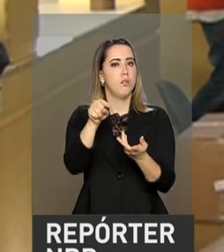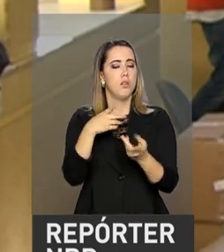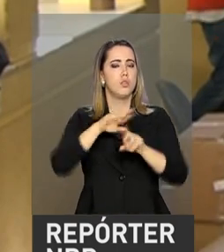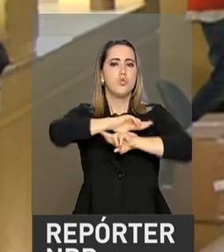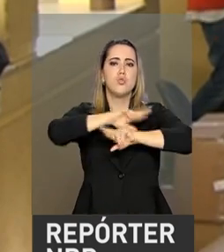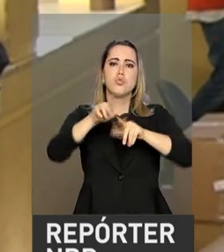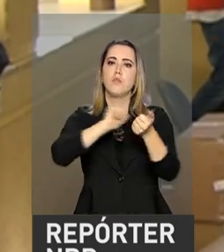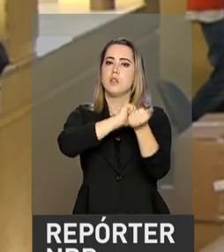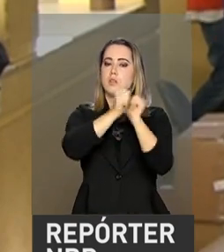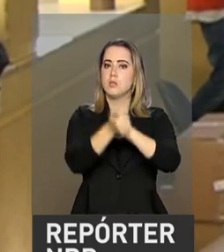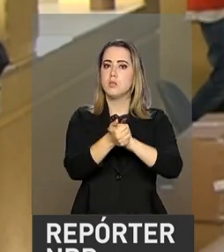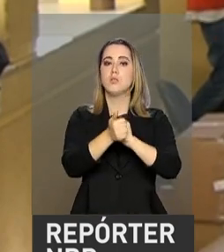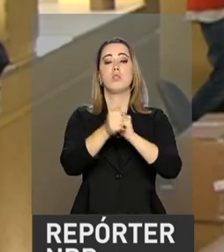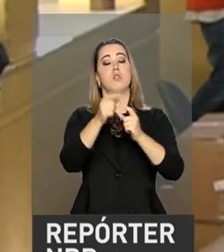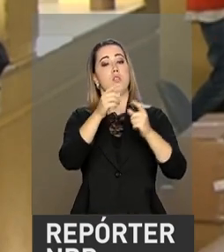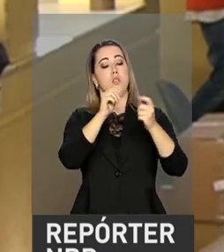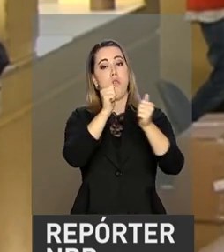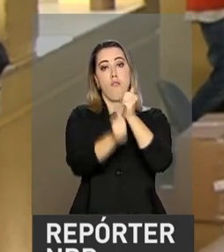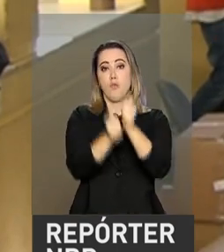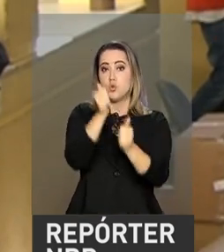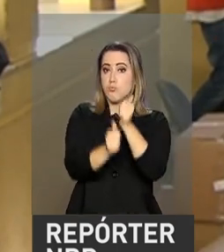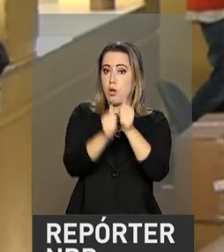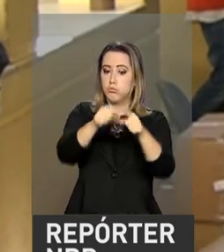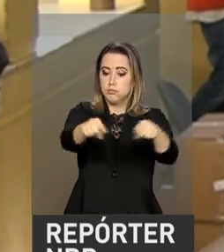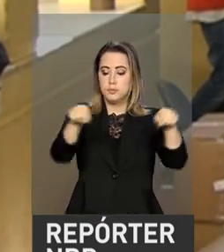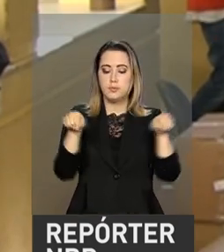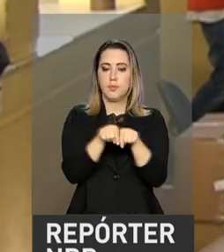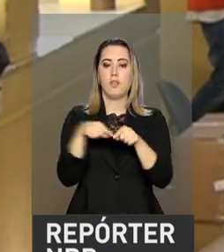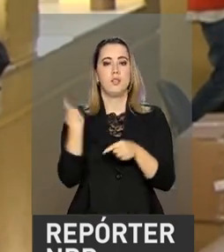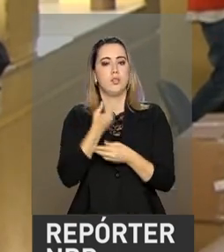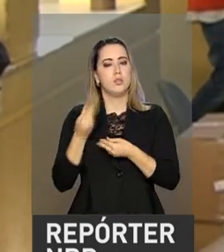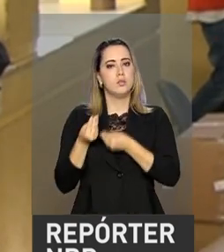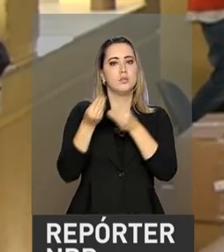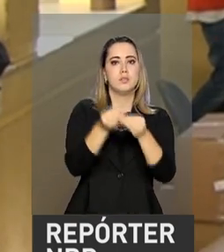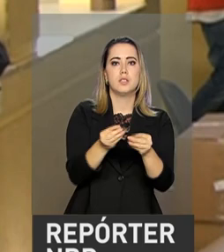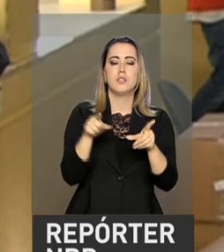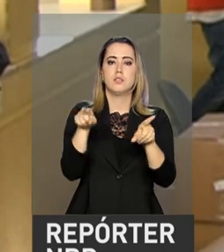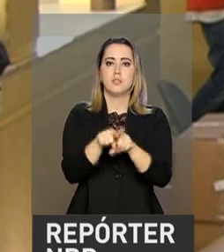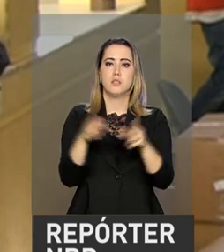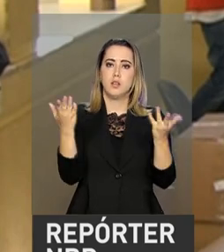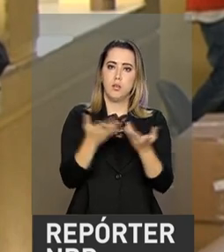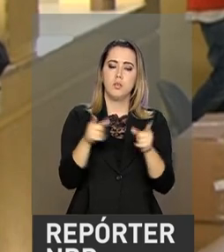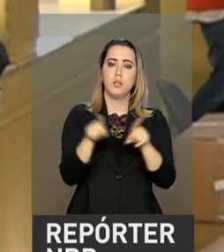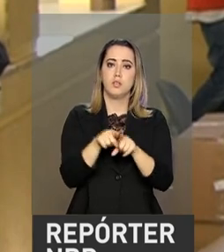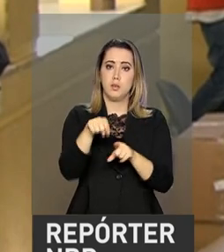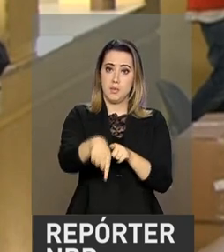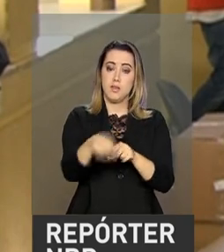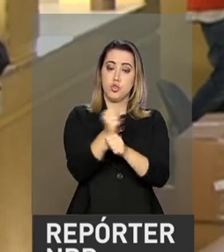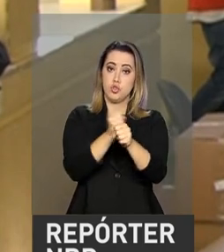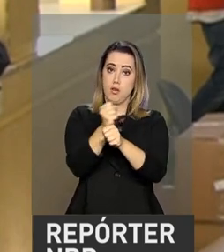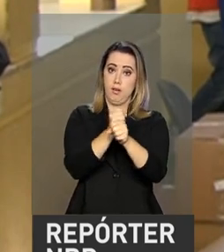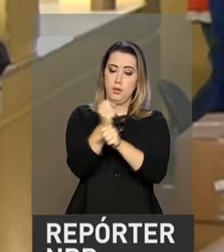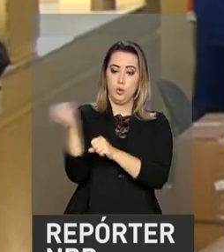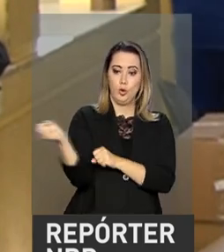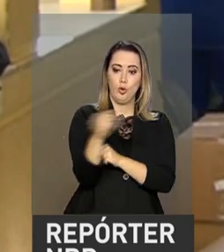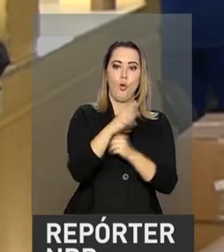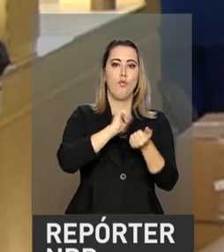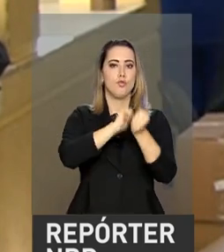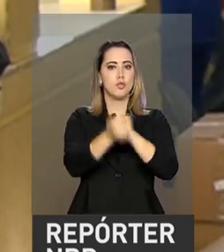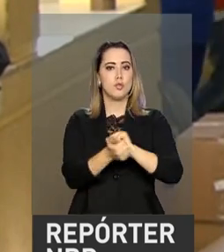handball, futebol de salão. E estamos trazendo, né, agora esse ano, estamos